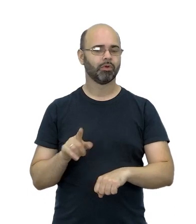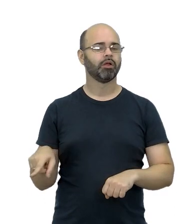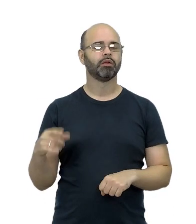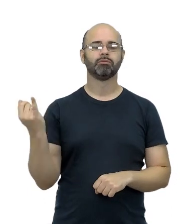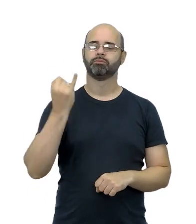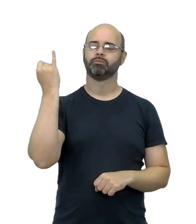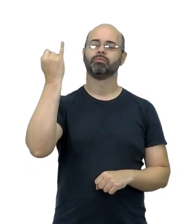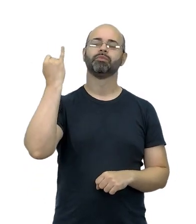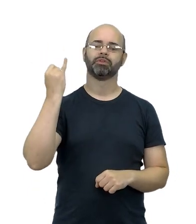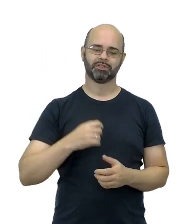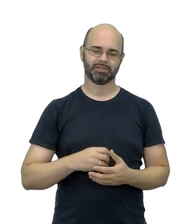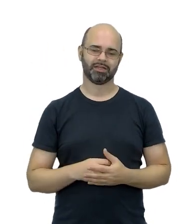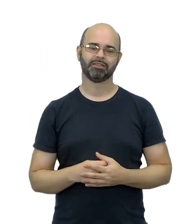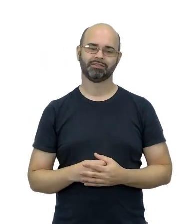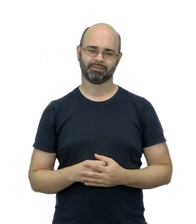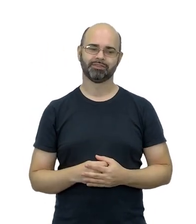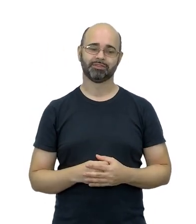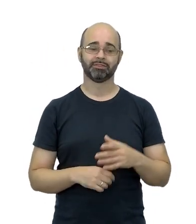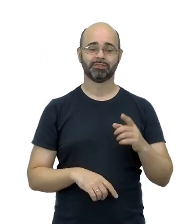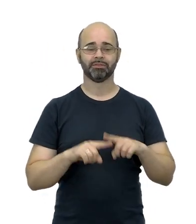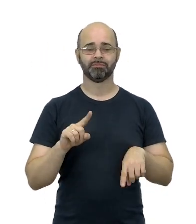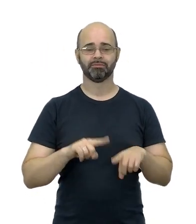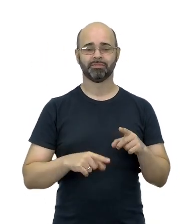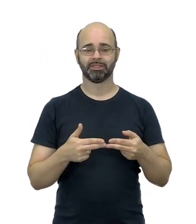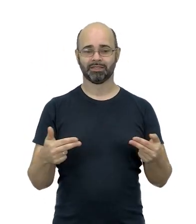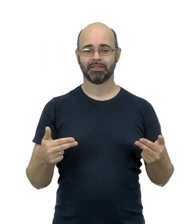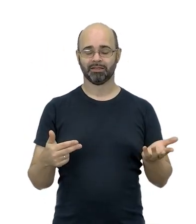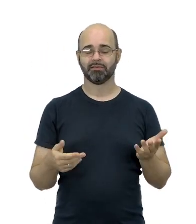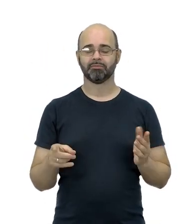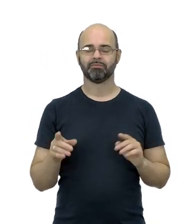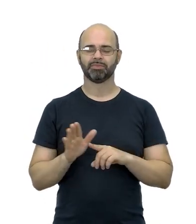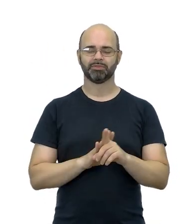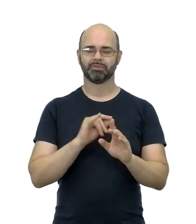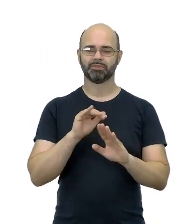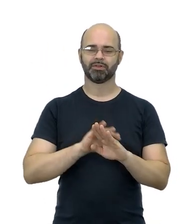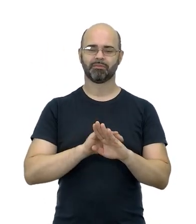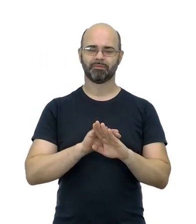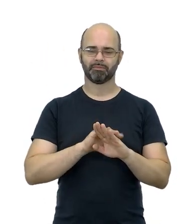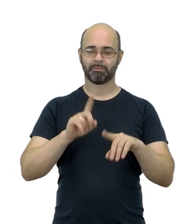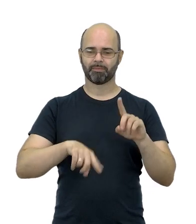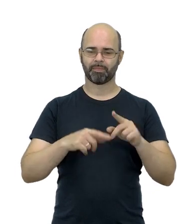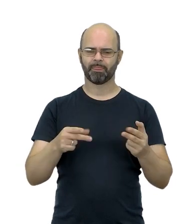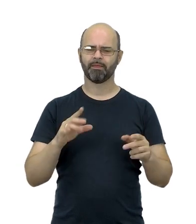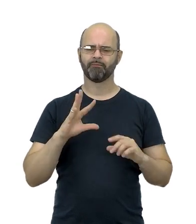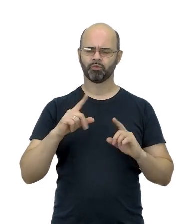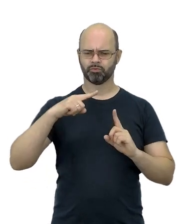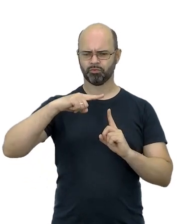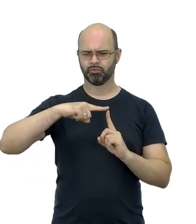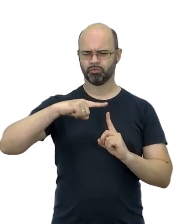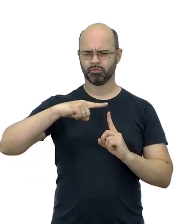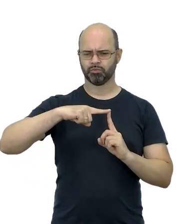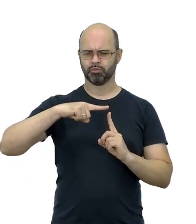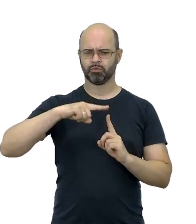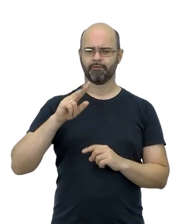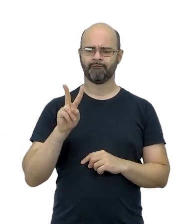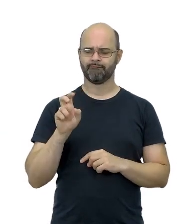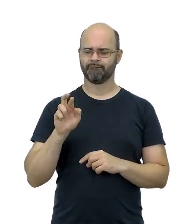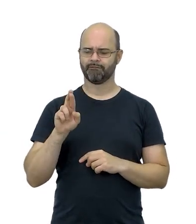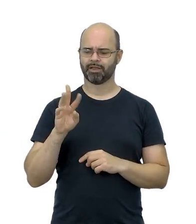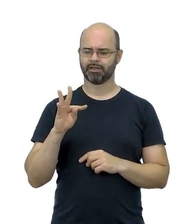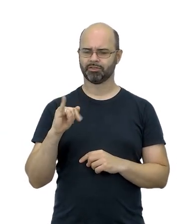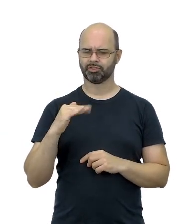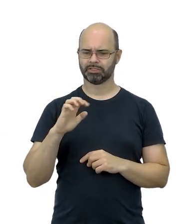questão B, o material traz aí, todas as figuras têm o mesmo número de vértices, também com a manipulação isso